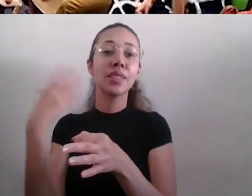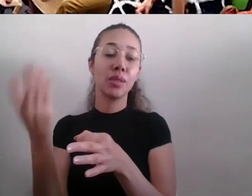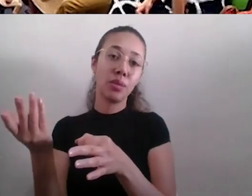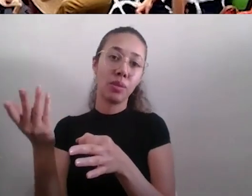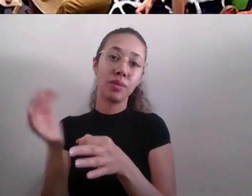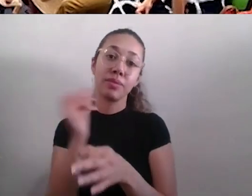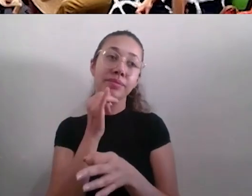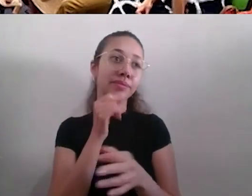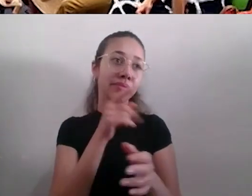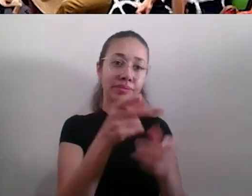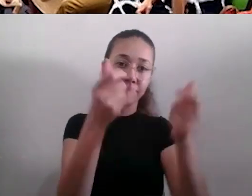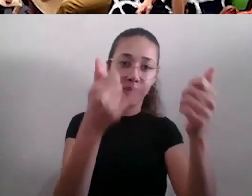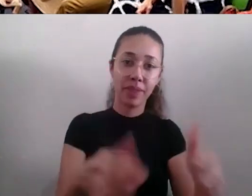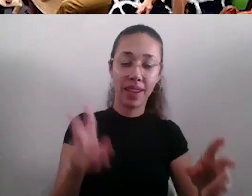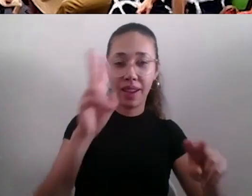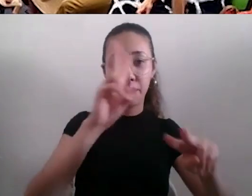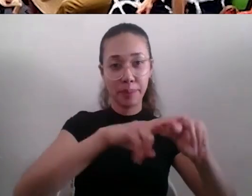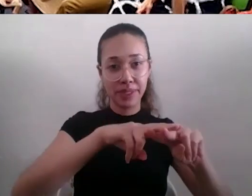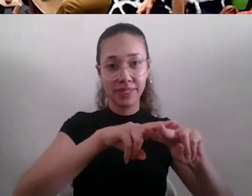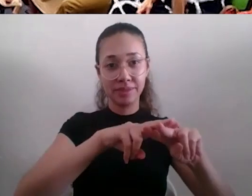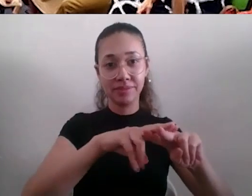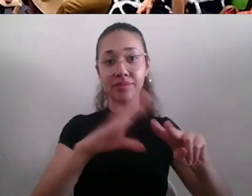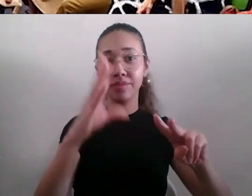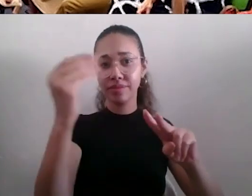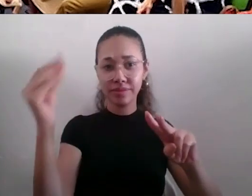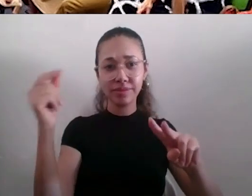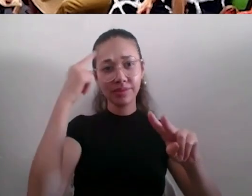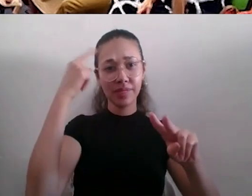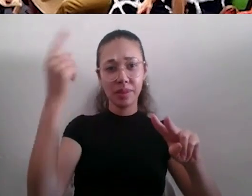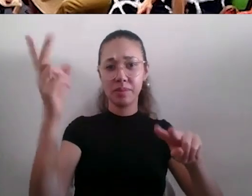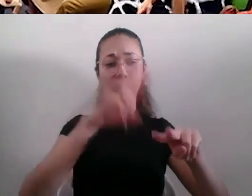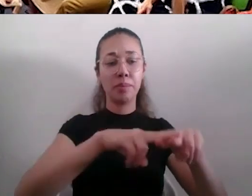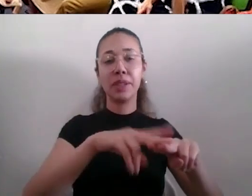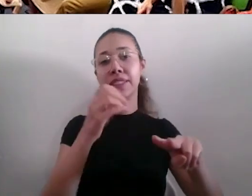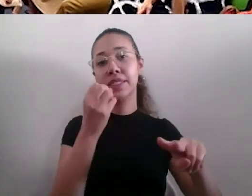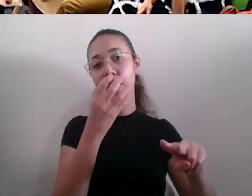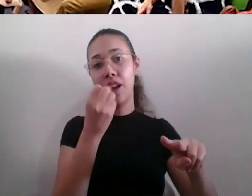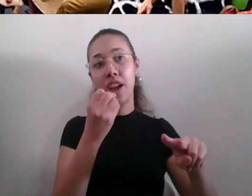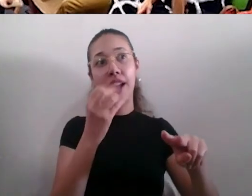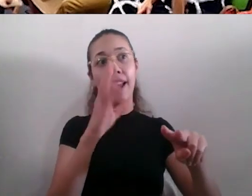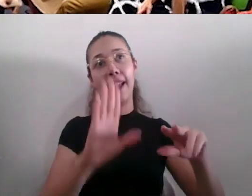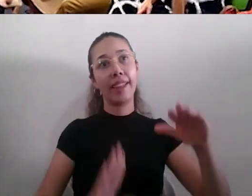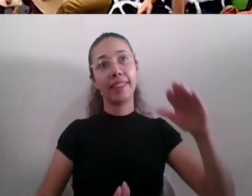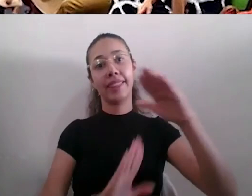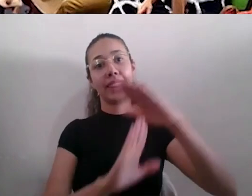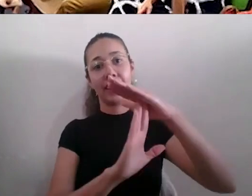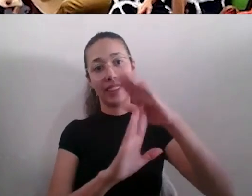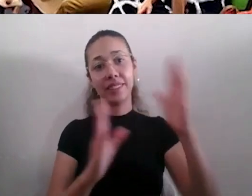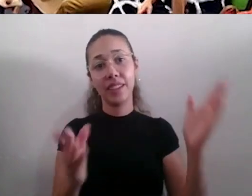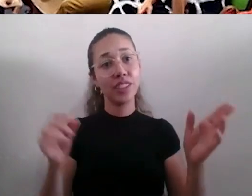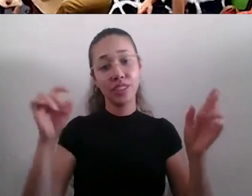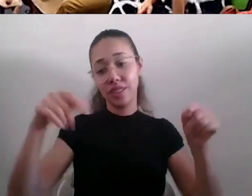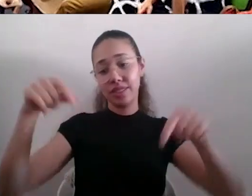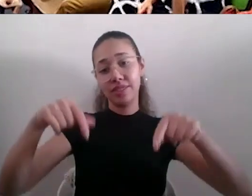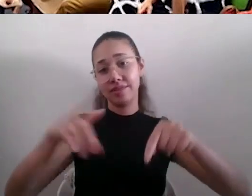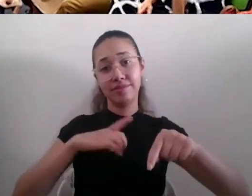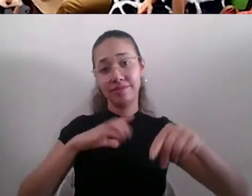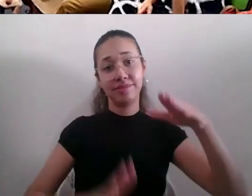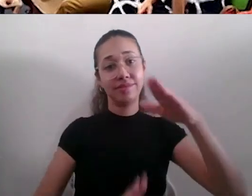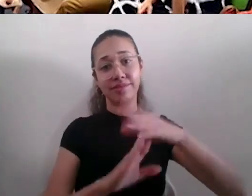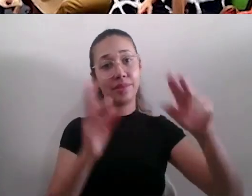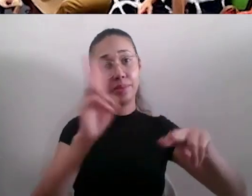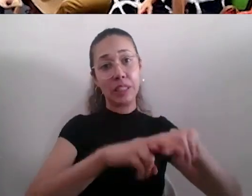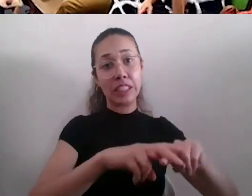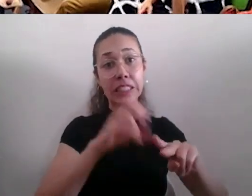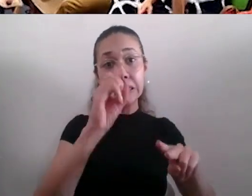prisão, as pessoas acham que justiça é prisão, que é o máximo que permite. E é o que tem, né? É o que tem. Se permitisse a morte, as